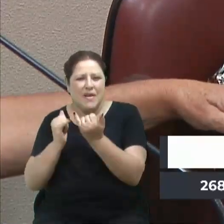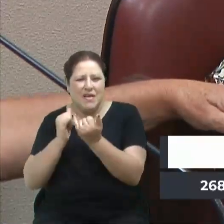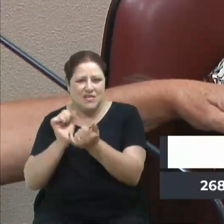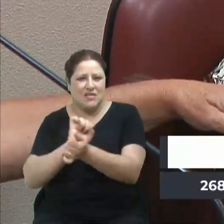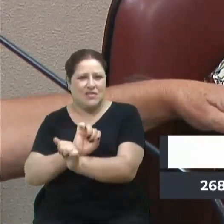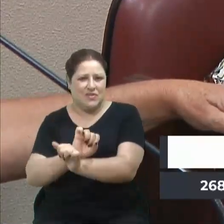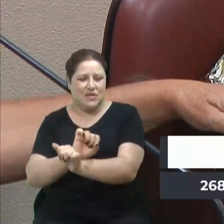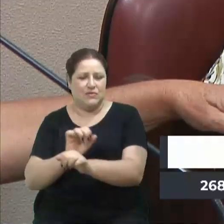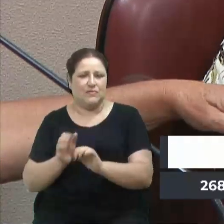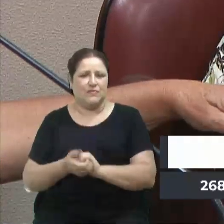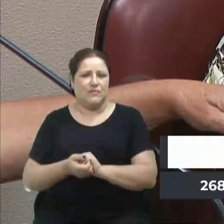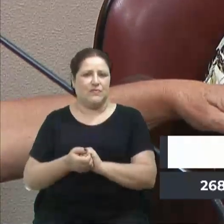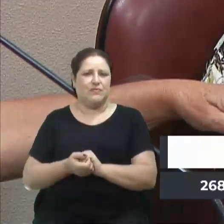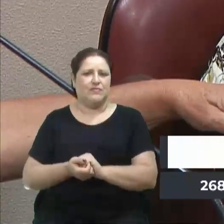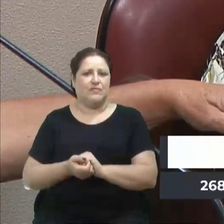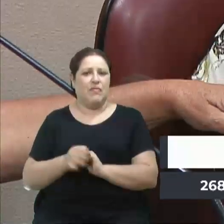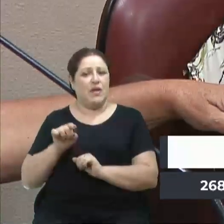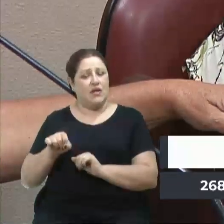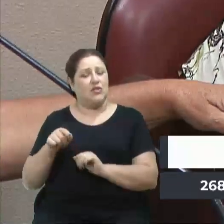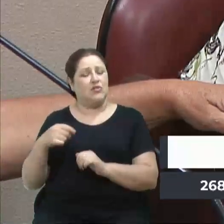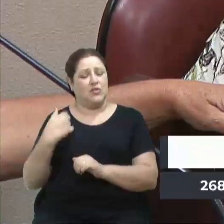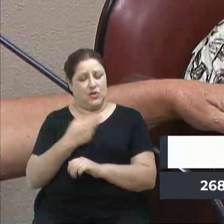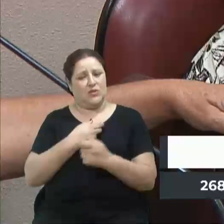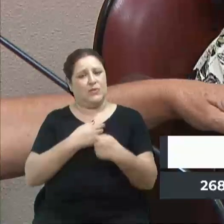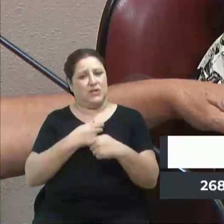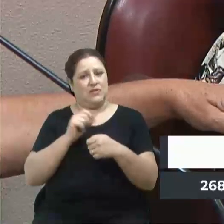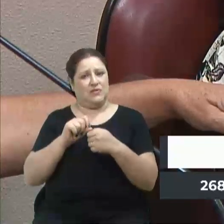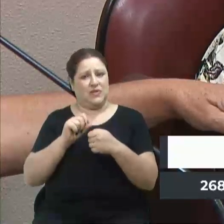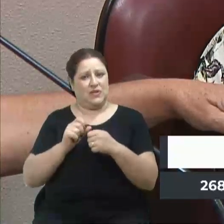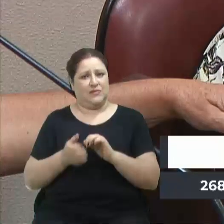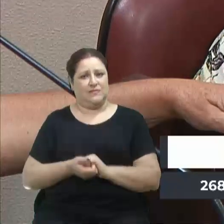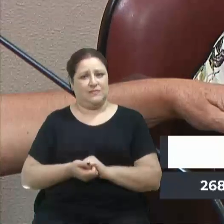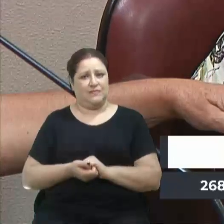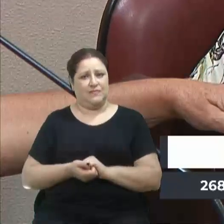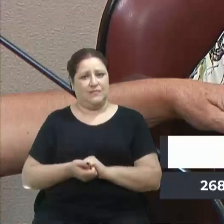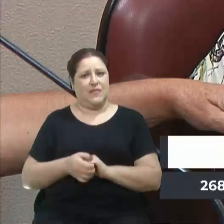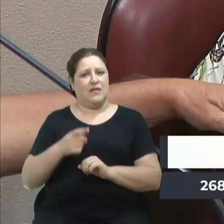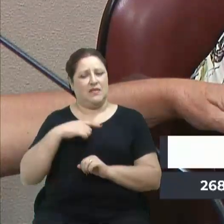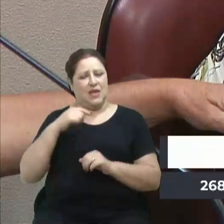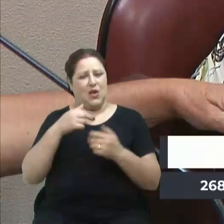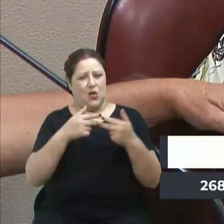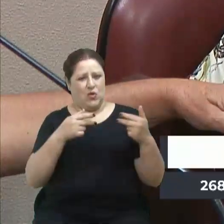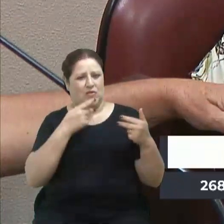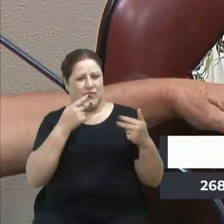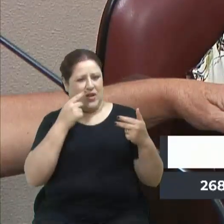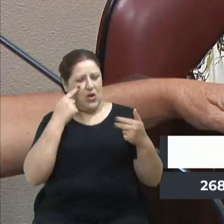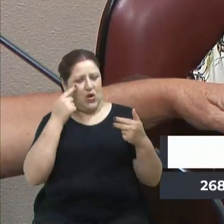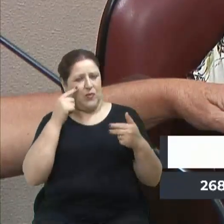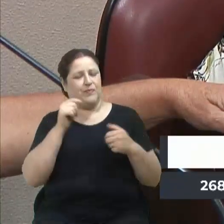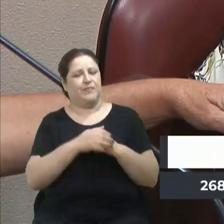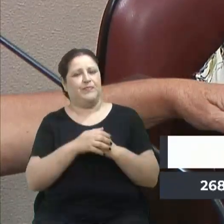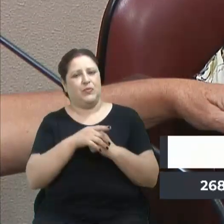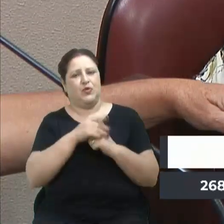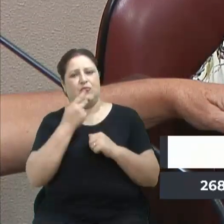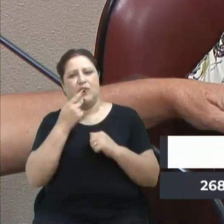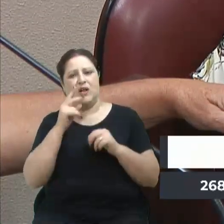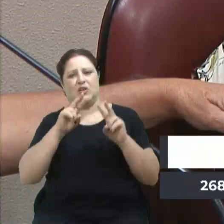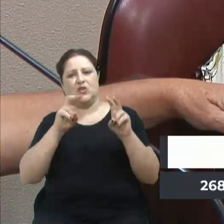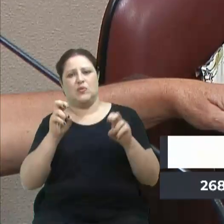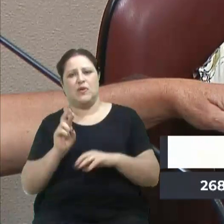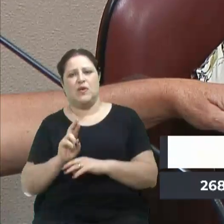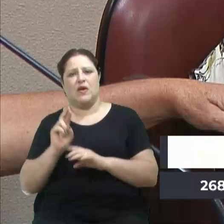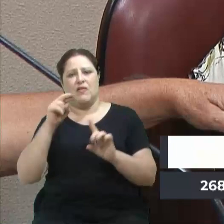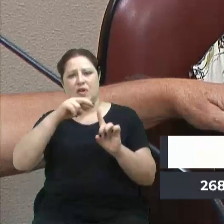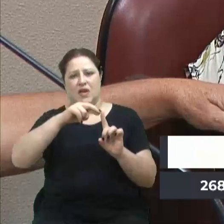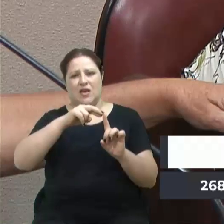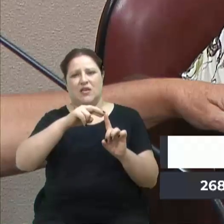devia estar fazendo, né? Não de outra forma, mas acho que traz alguns pontos, só bem rapidinho para dizer. A senhora faz referência à questão da participação do